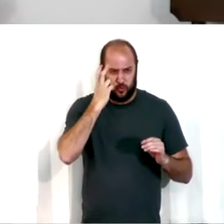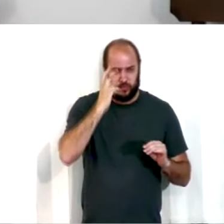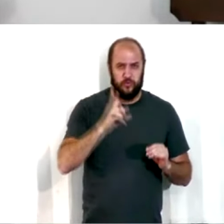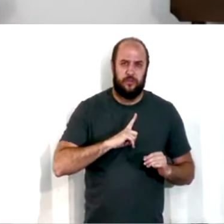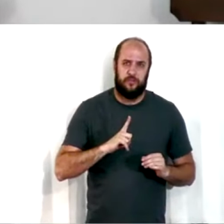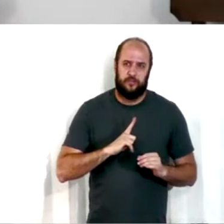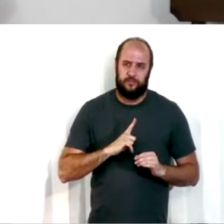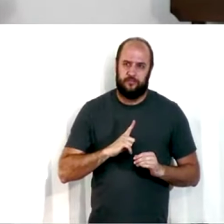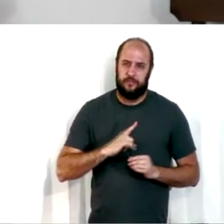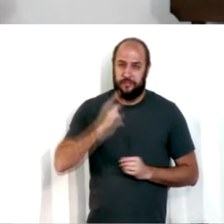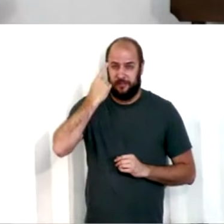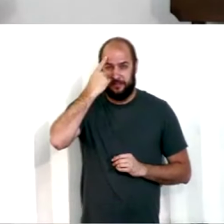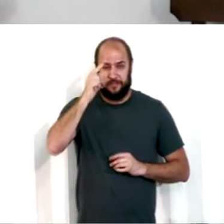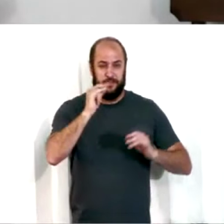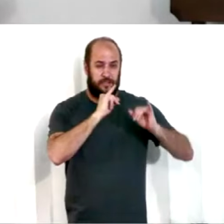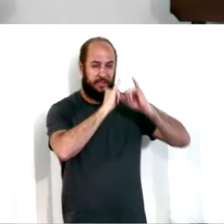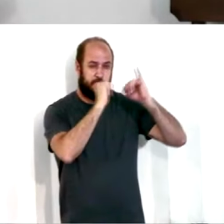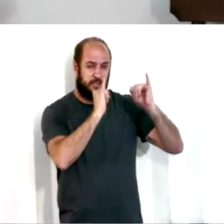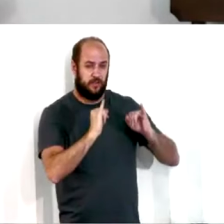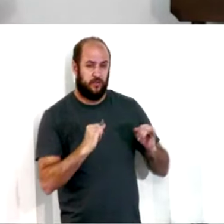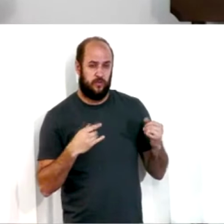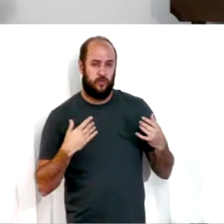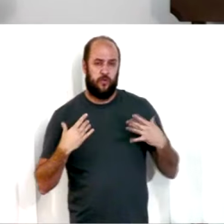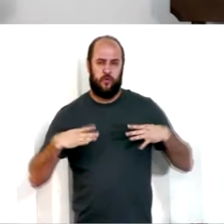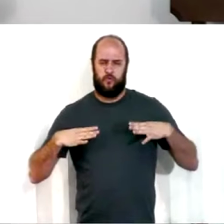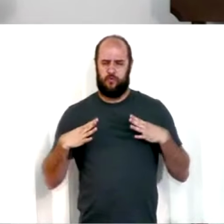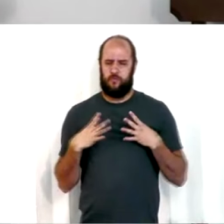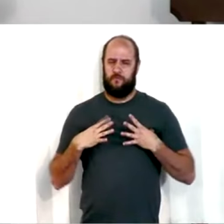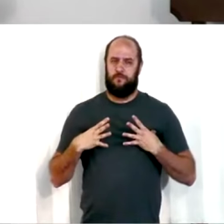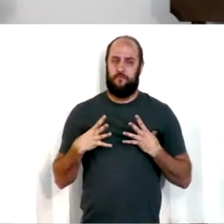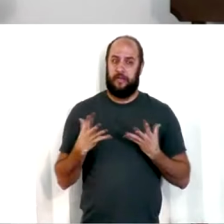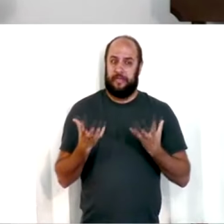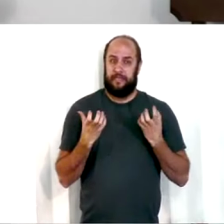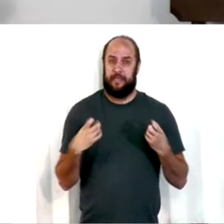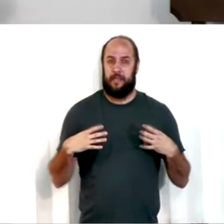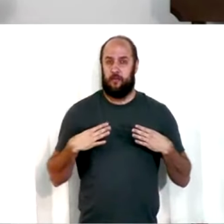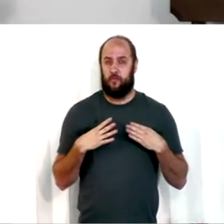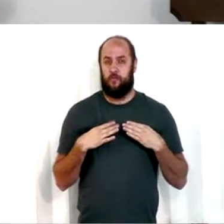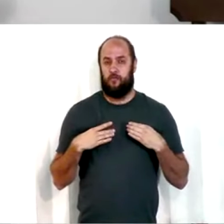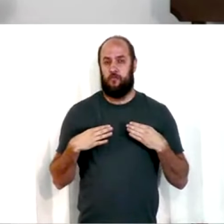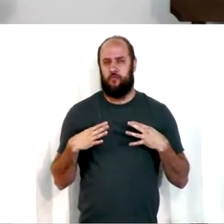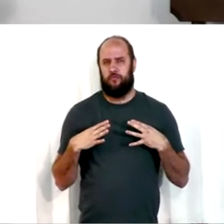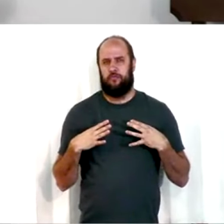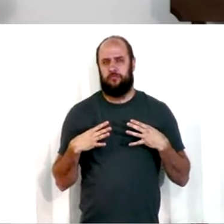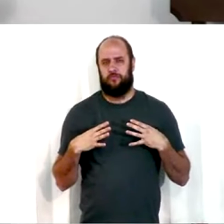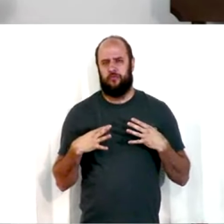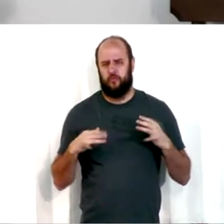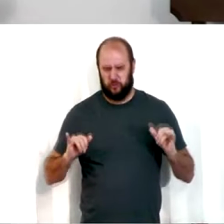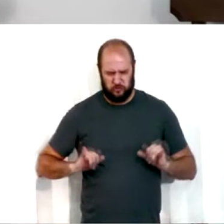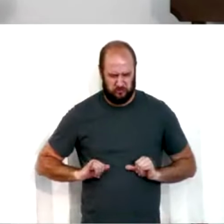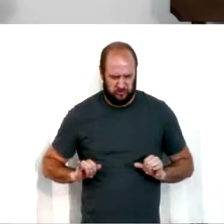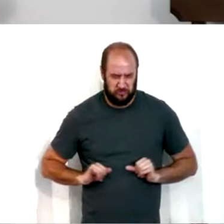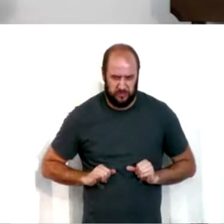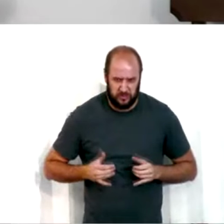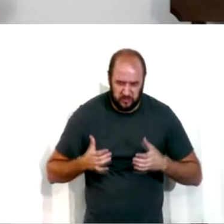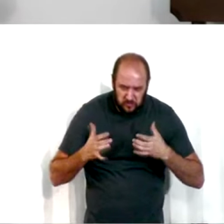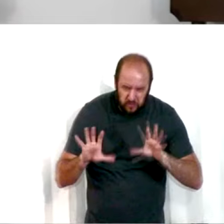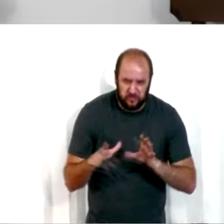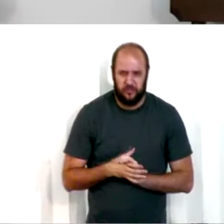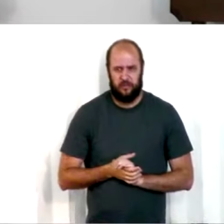do conforto. Nós idolatramos conforto. Nós fugimos do sofrimento.